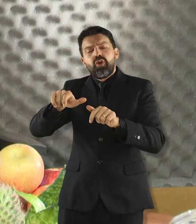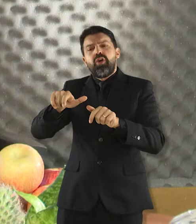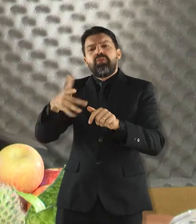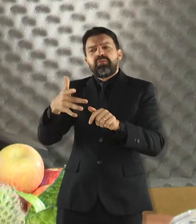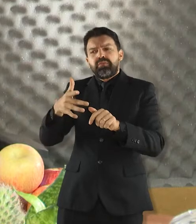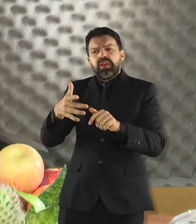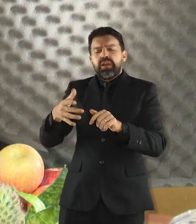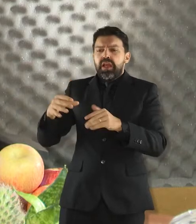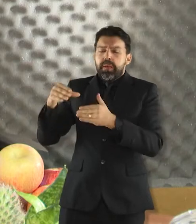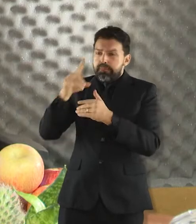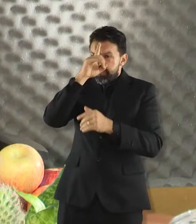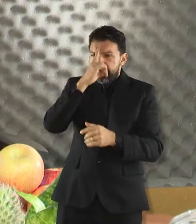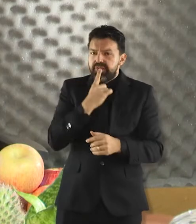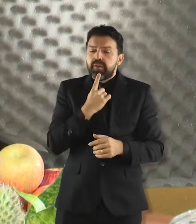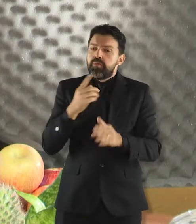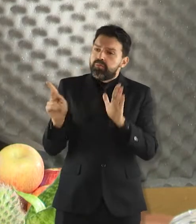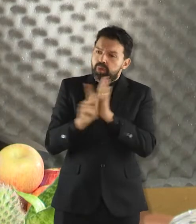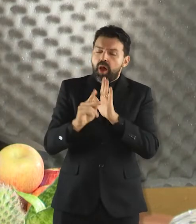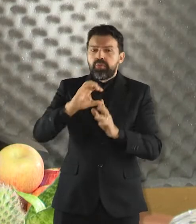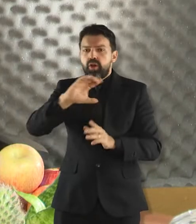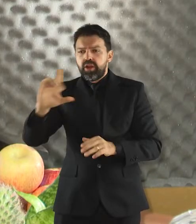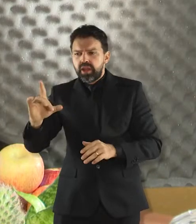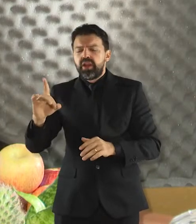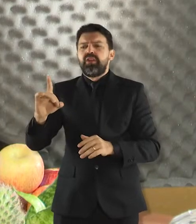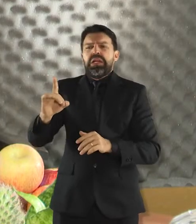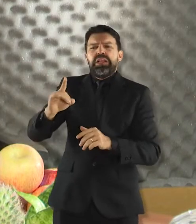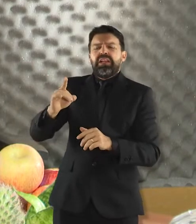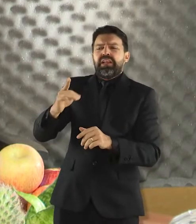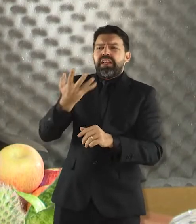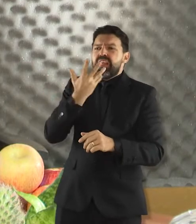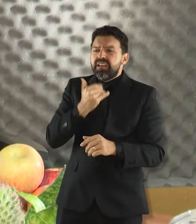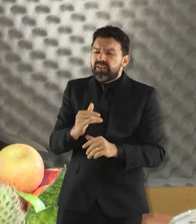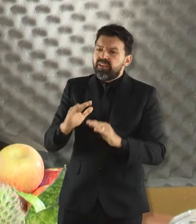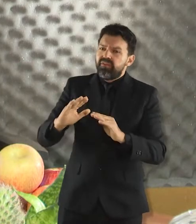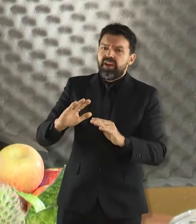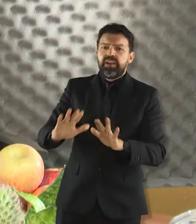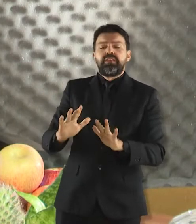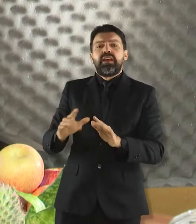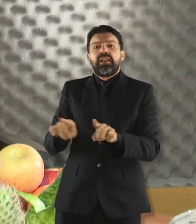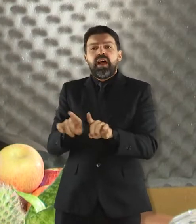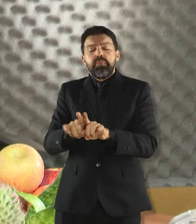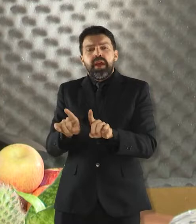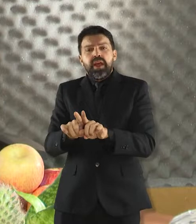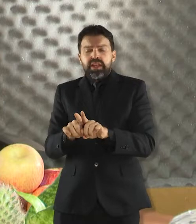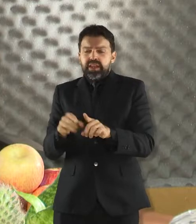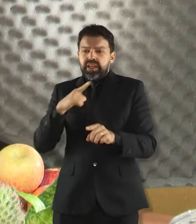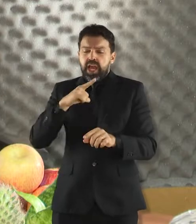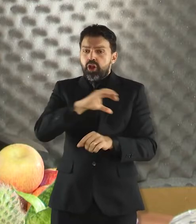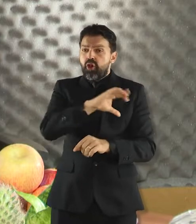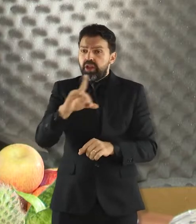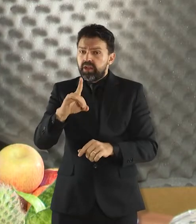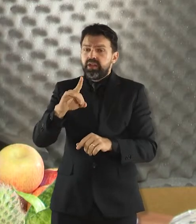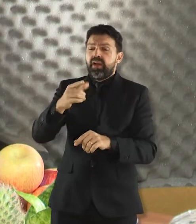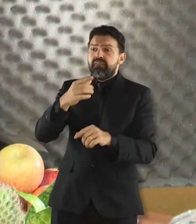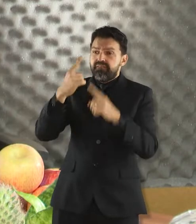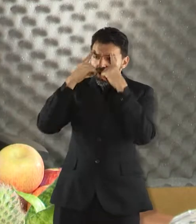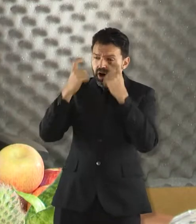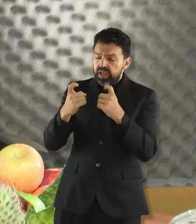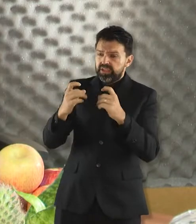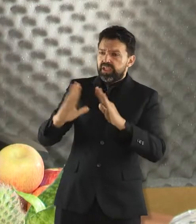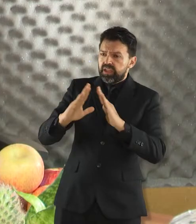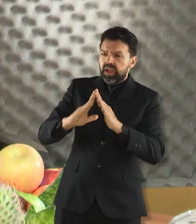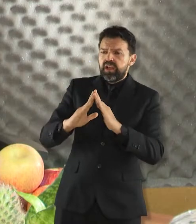nas coordenadorias, né, que existe aqui no tribunal, que é a coordenadoria da infância, tem a coordenadoria de violência doméstica, Exato. né? Não sei se tem outra. Não.